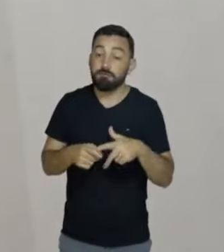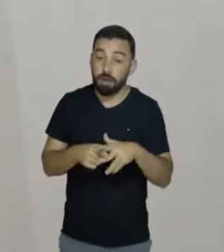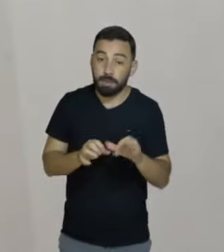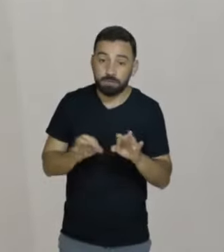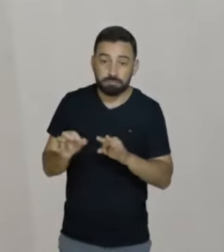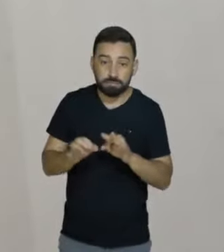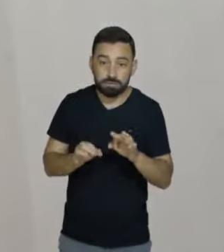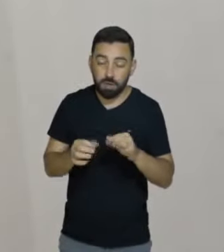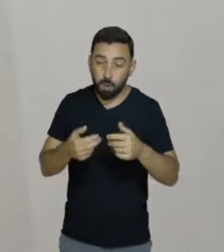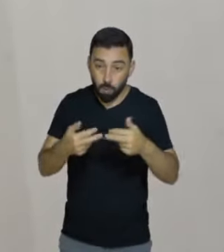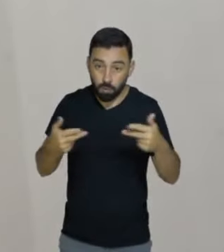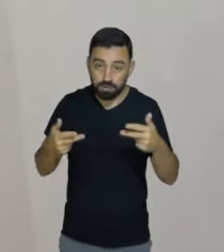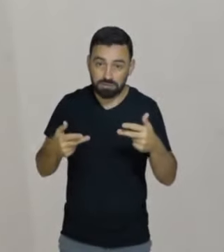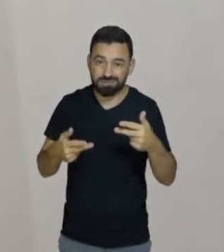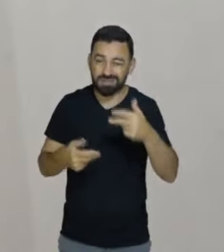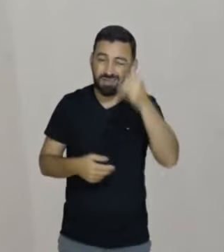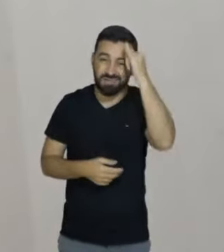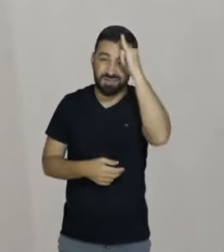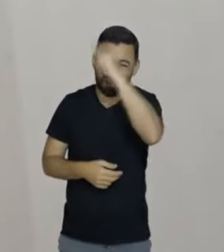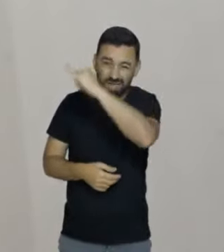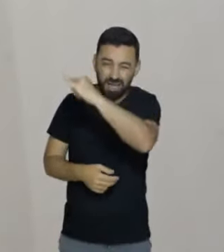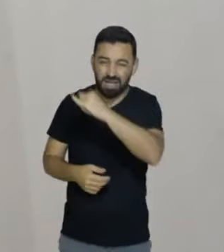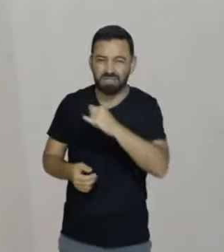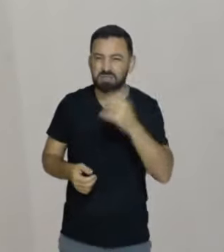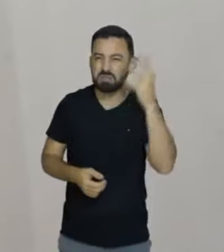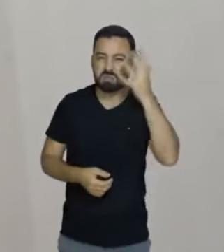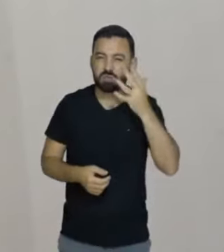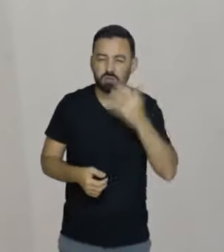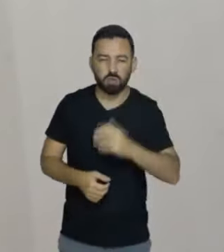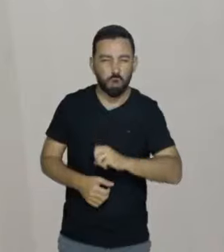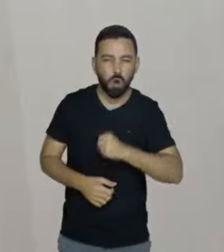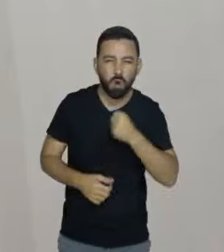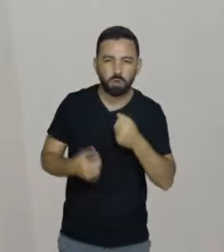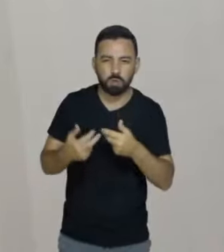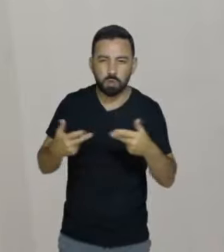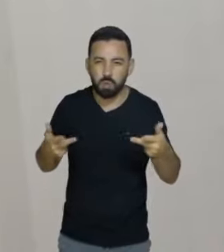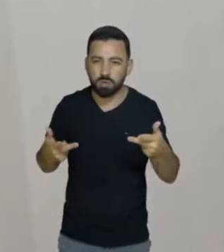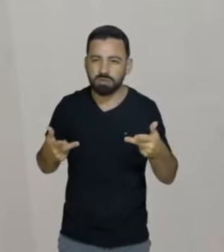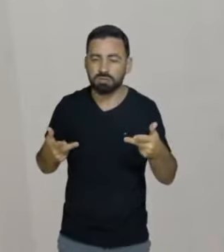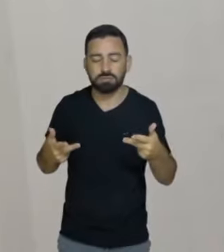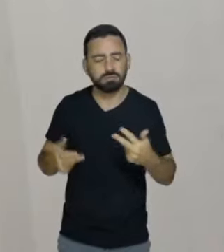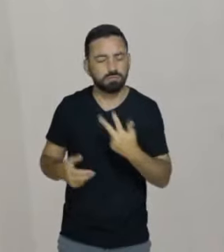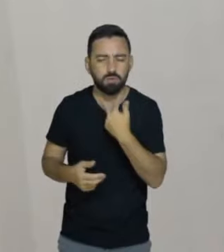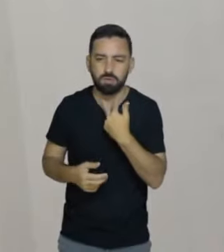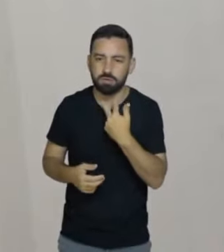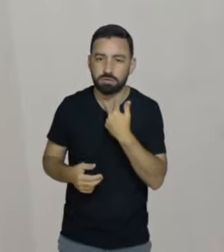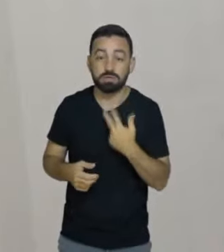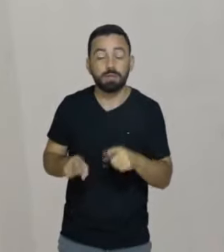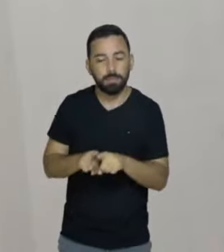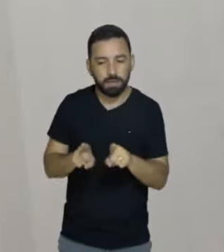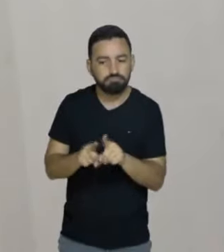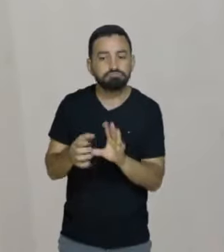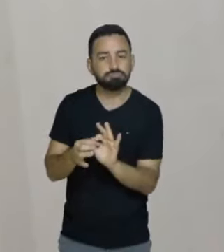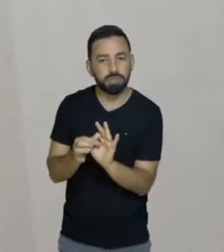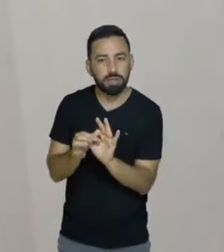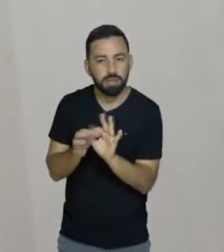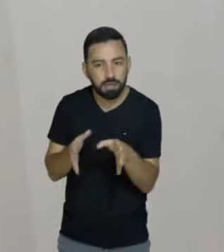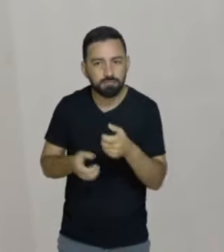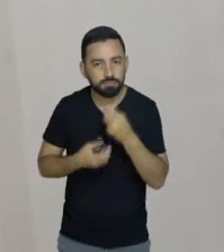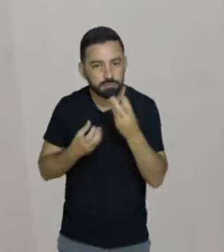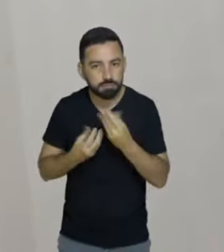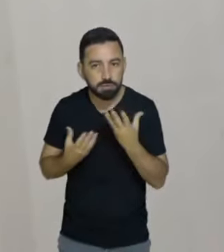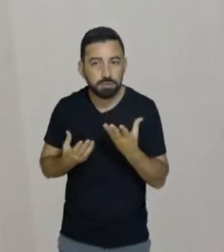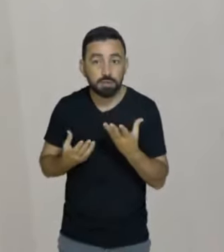o discurso de ódio sem comprometer a liberdade de expressão. Precisamos fortalecer a educação